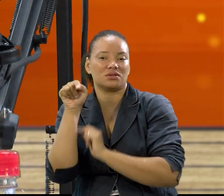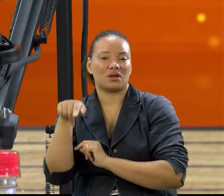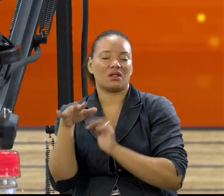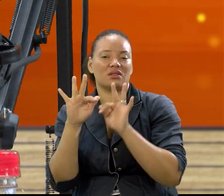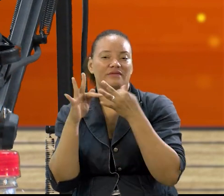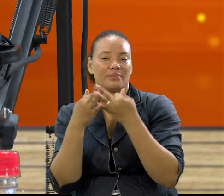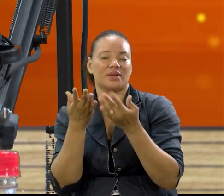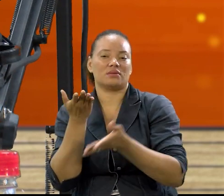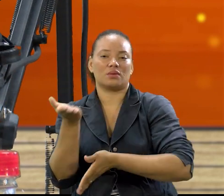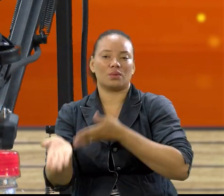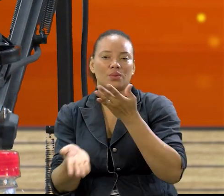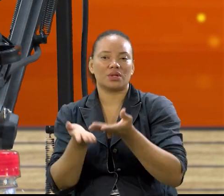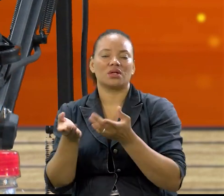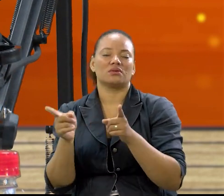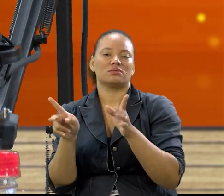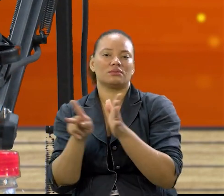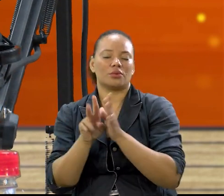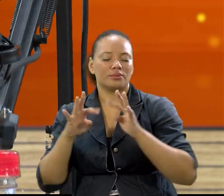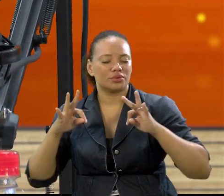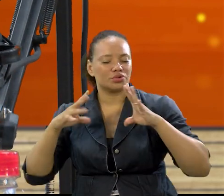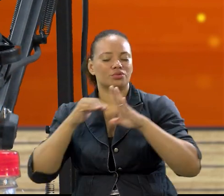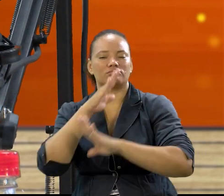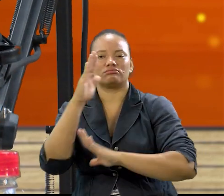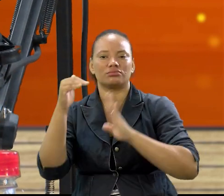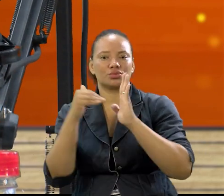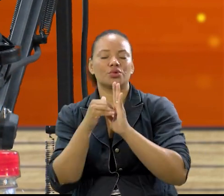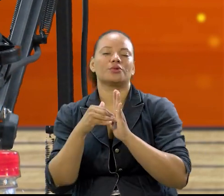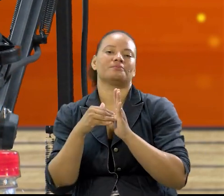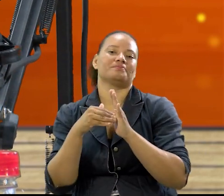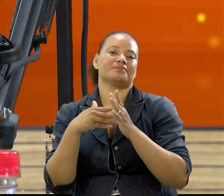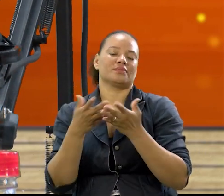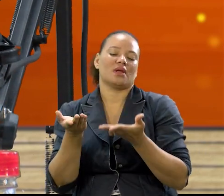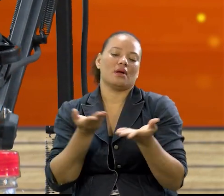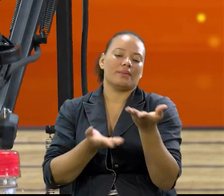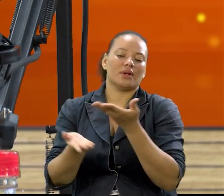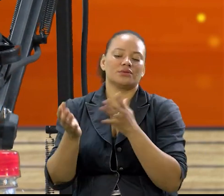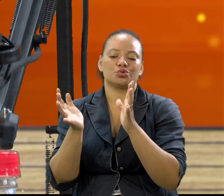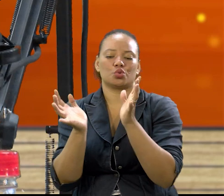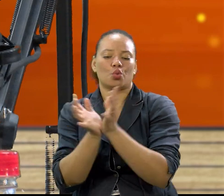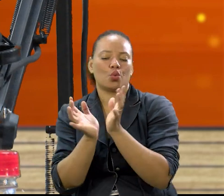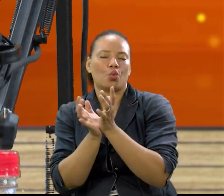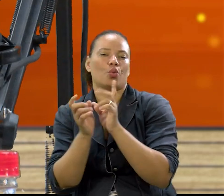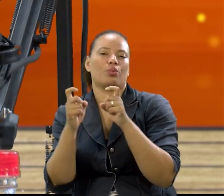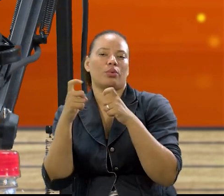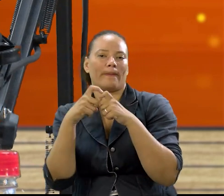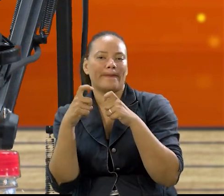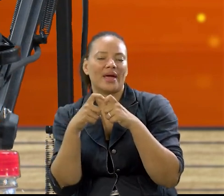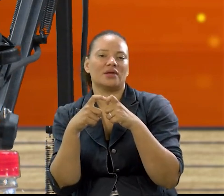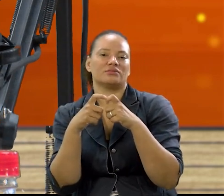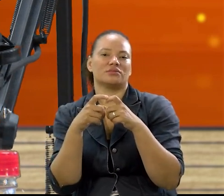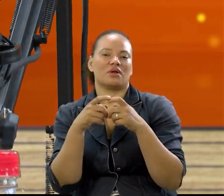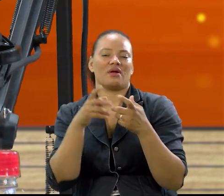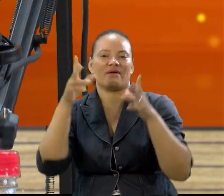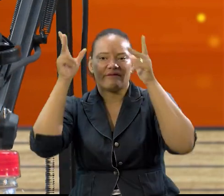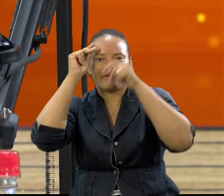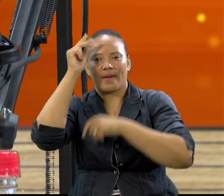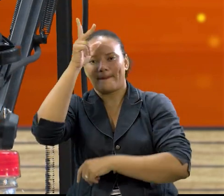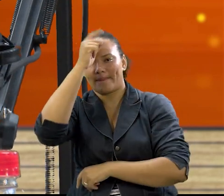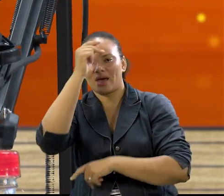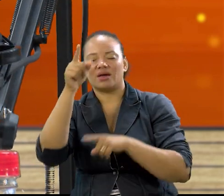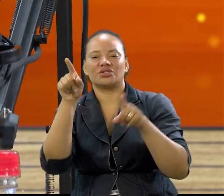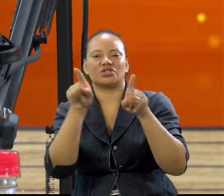cuidando dessa família como um todo né através da das diversas equipes médicas de enfermagem